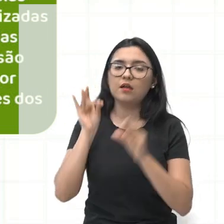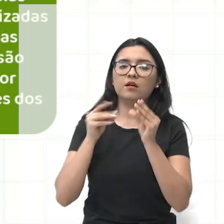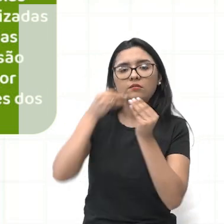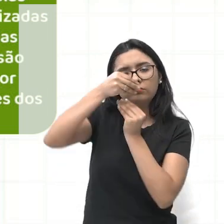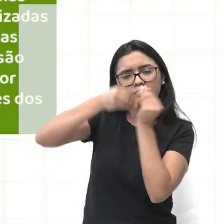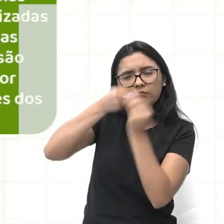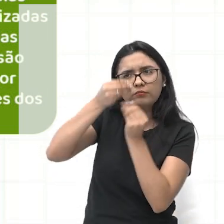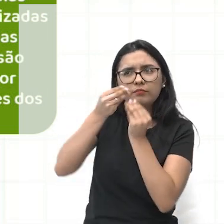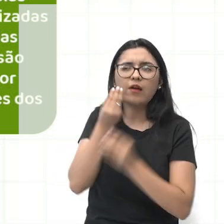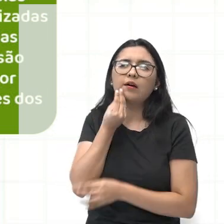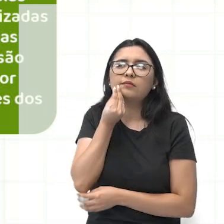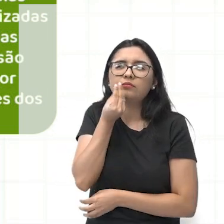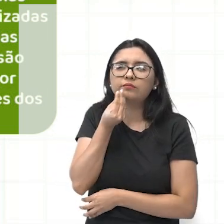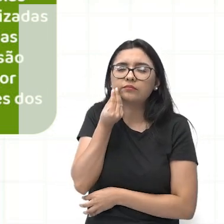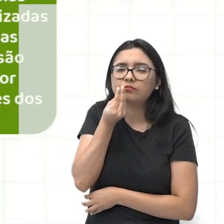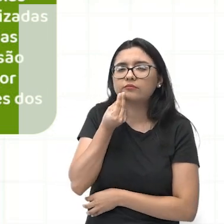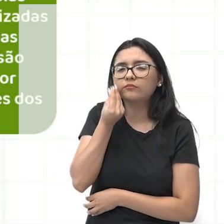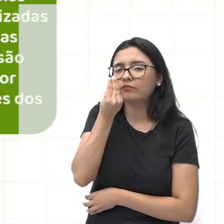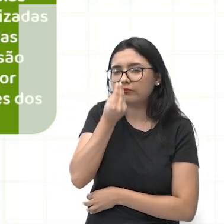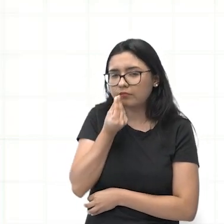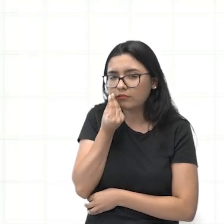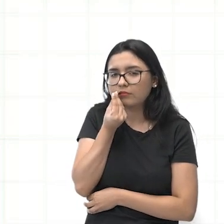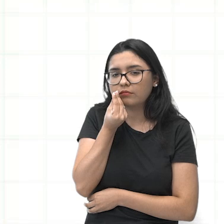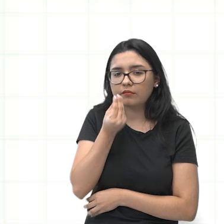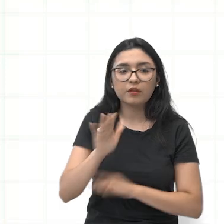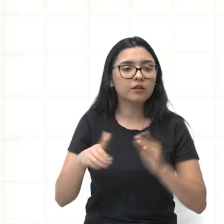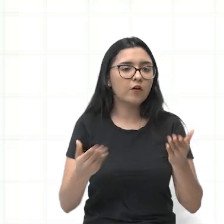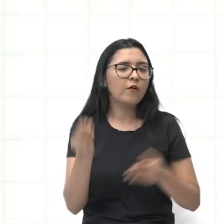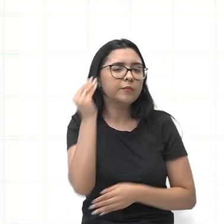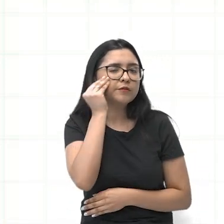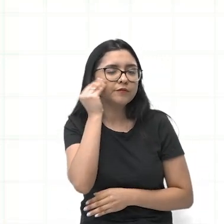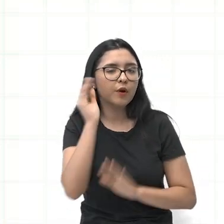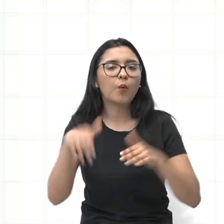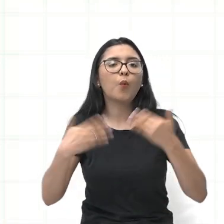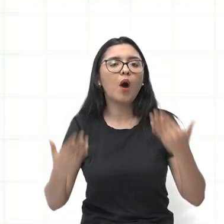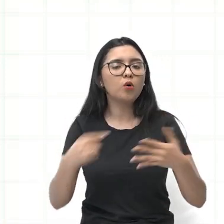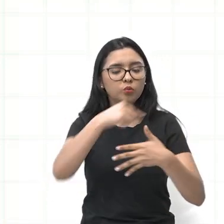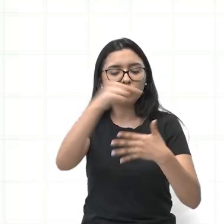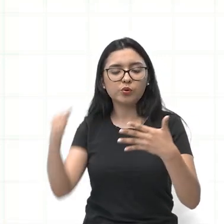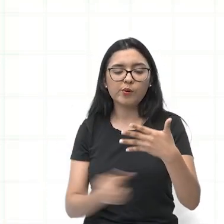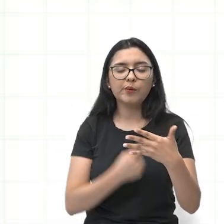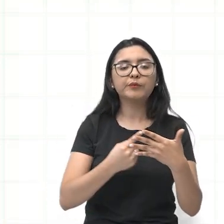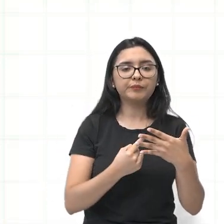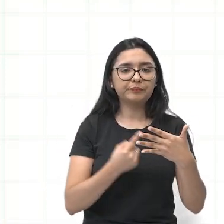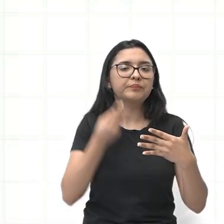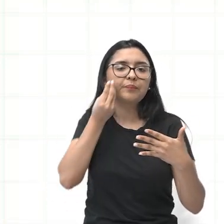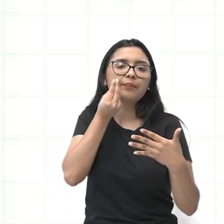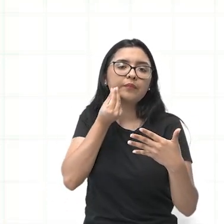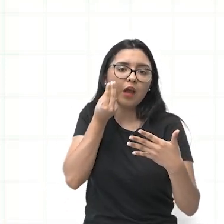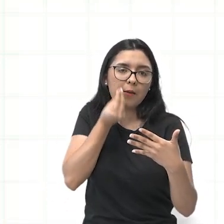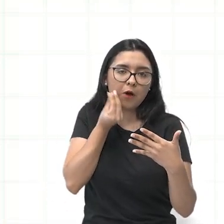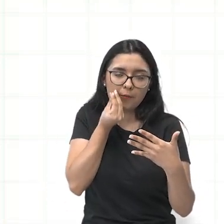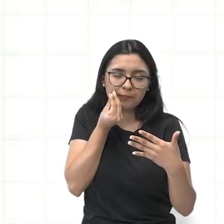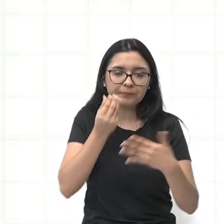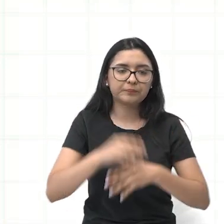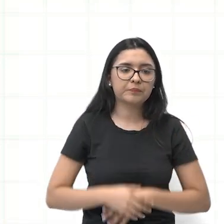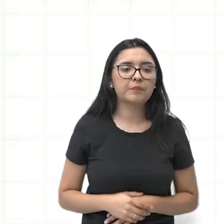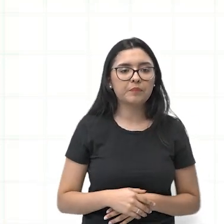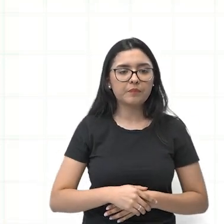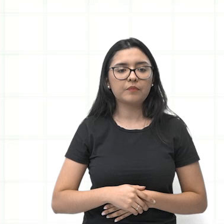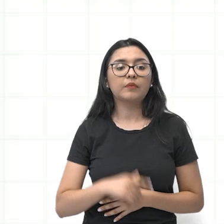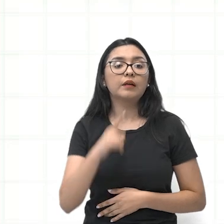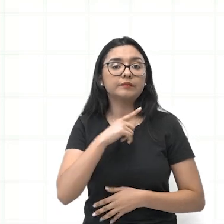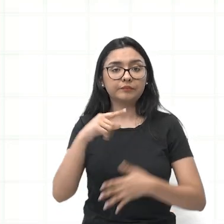você reconheça o sabor. Então, vamos ver quais são os sabores, né? Os receptores de sabor.